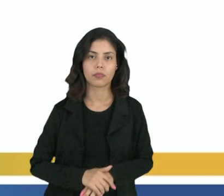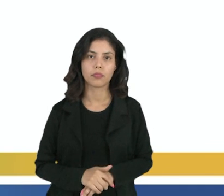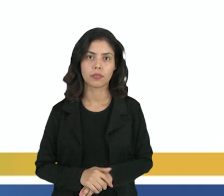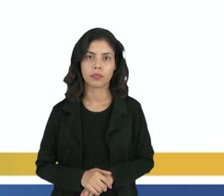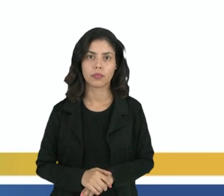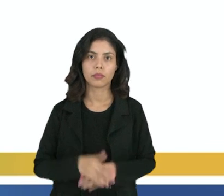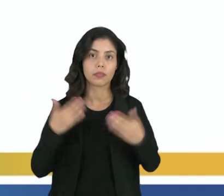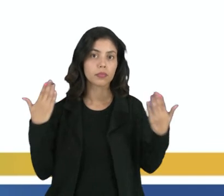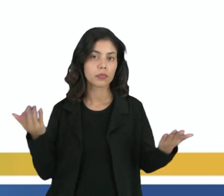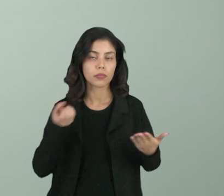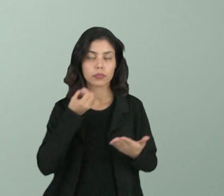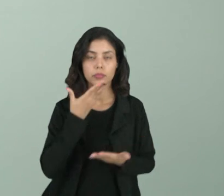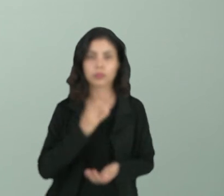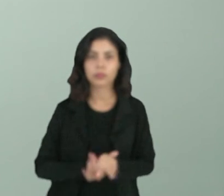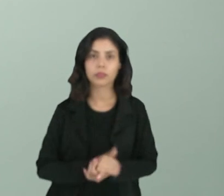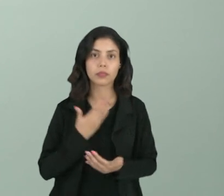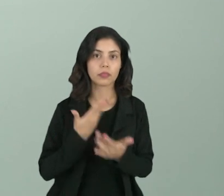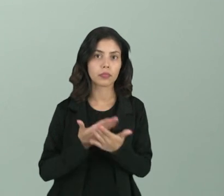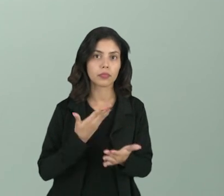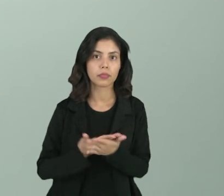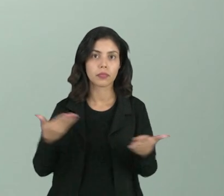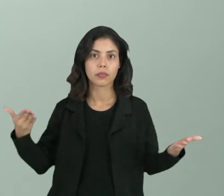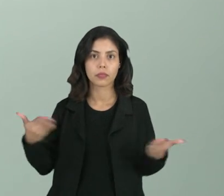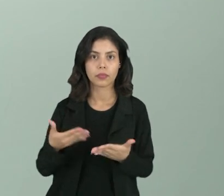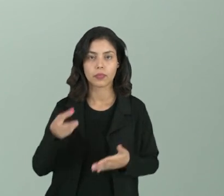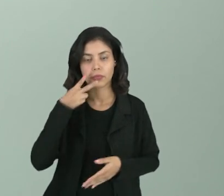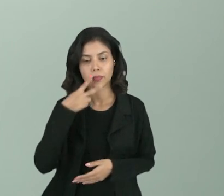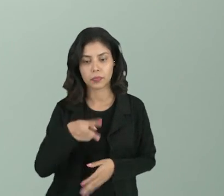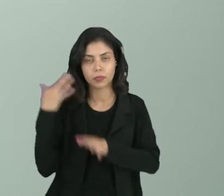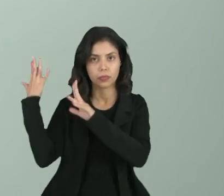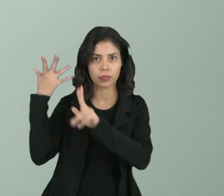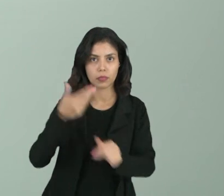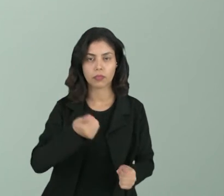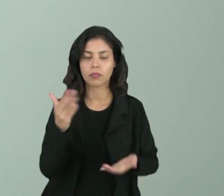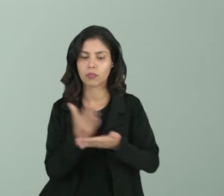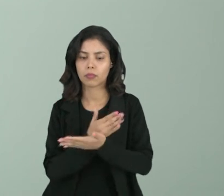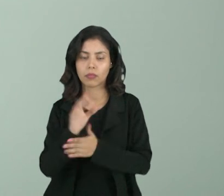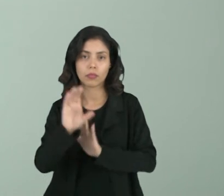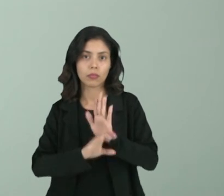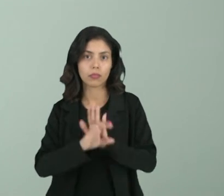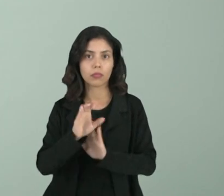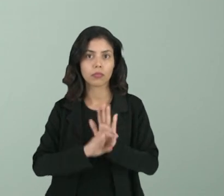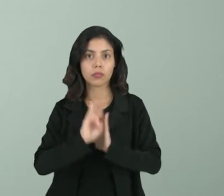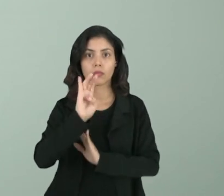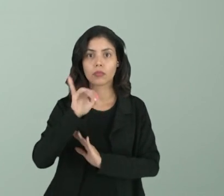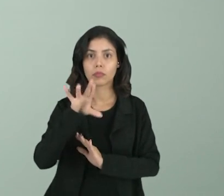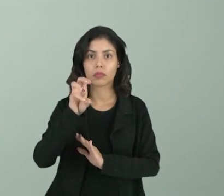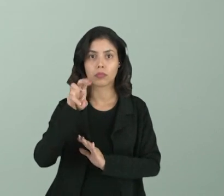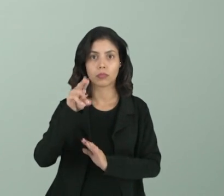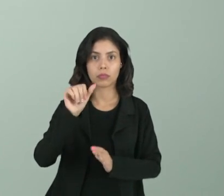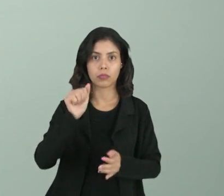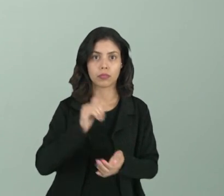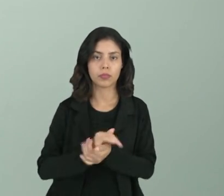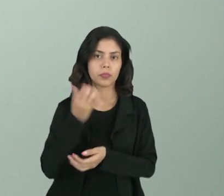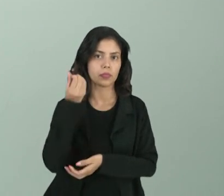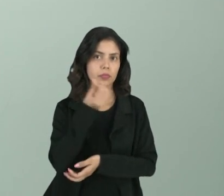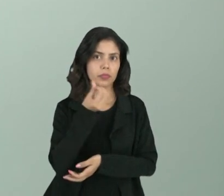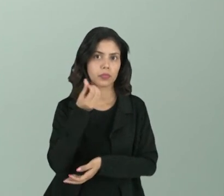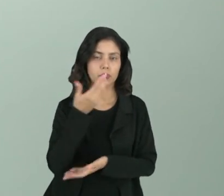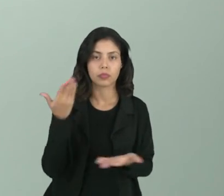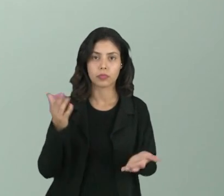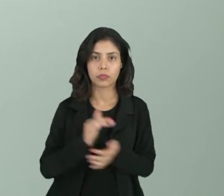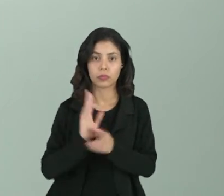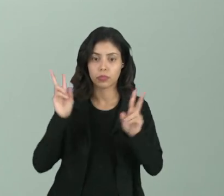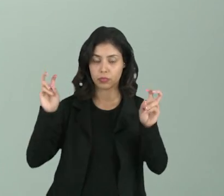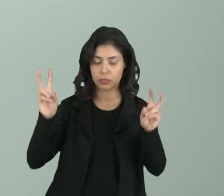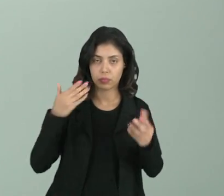D. Bom, pessoal, na aula de hoje a gente reviu alguns conceitos importantes sobre os biomas. São 6 tipos de